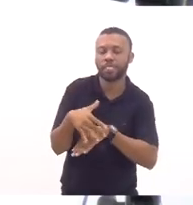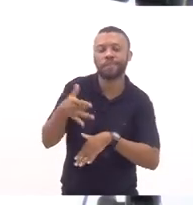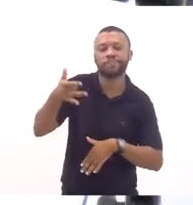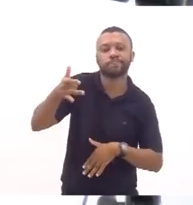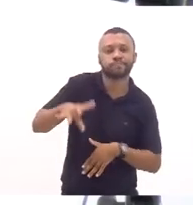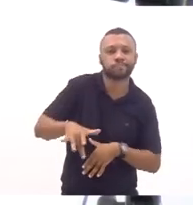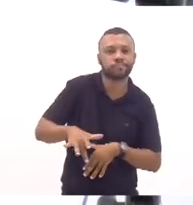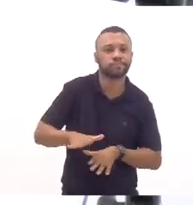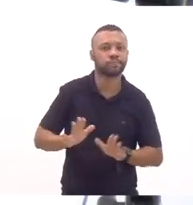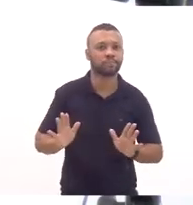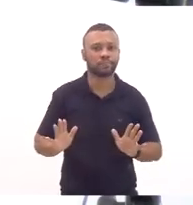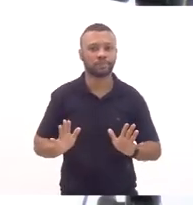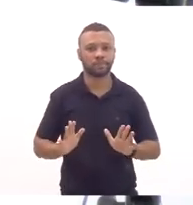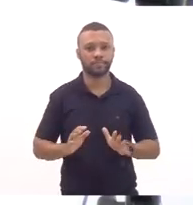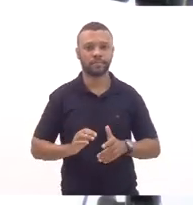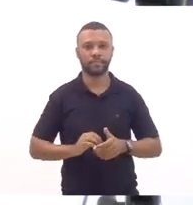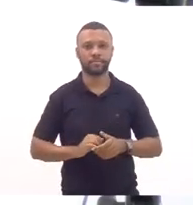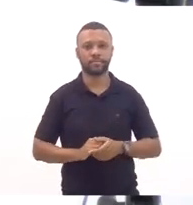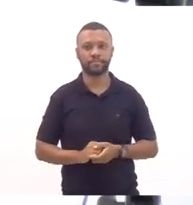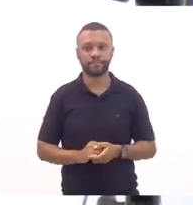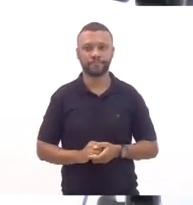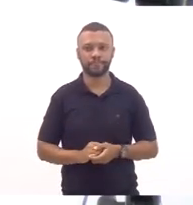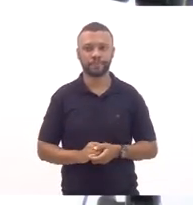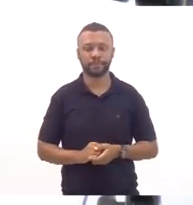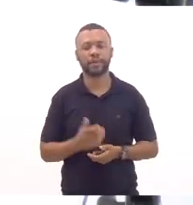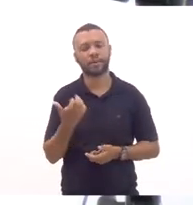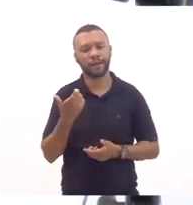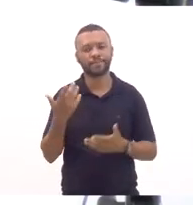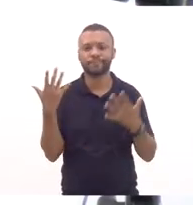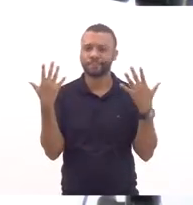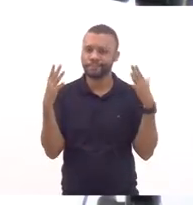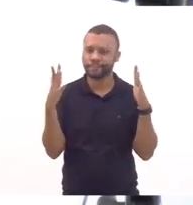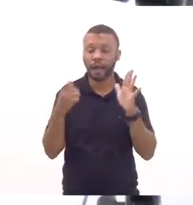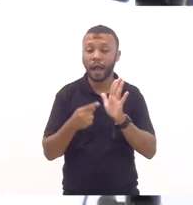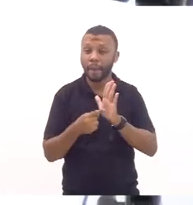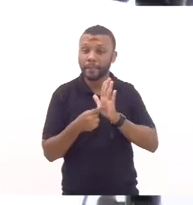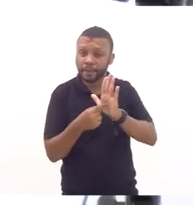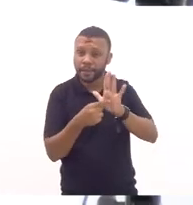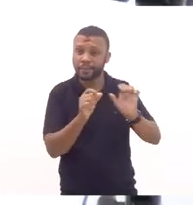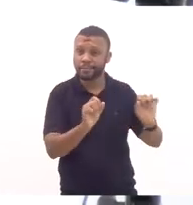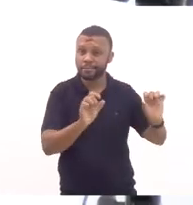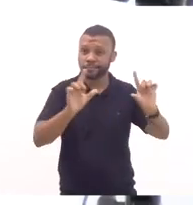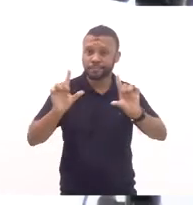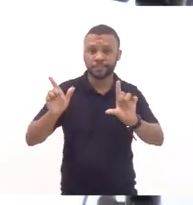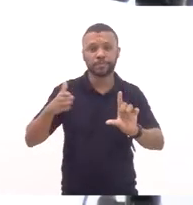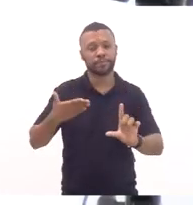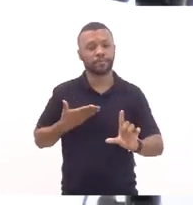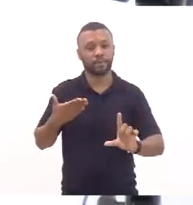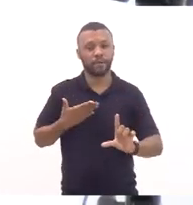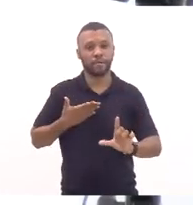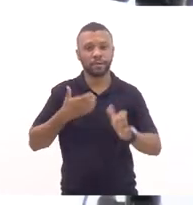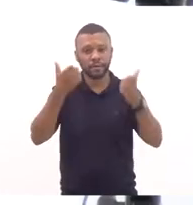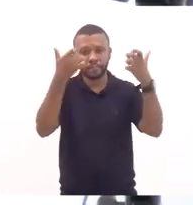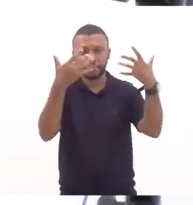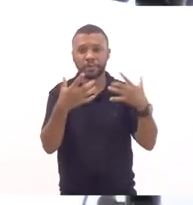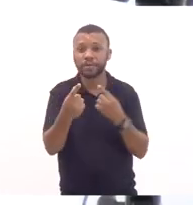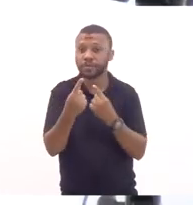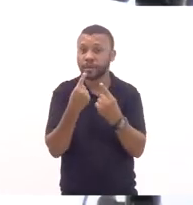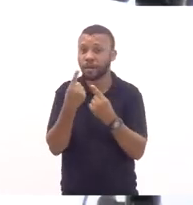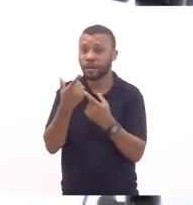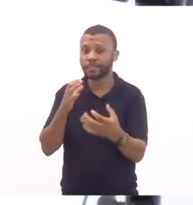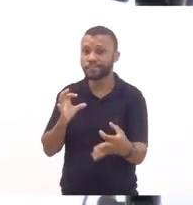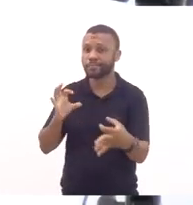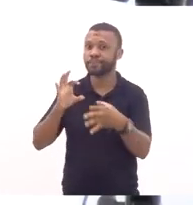É a política do subemprego. Louvar aqui a apresentação das colegas, e retrata muito, dialoga muito com